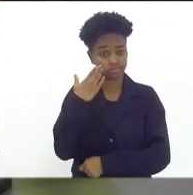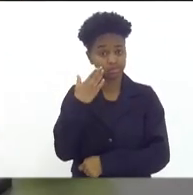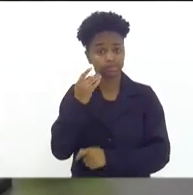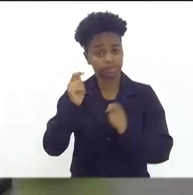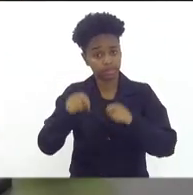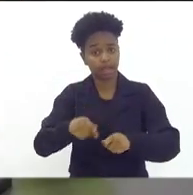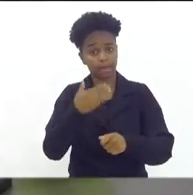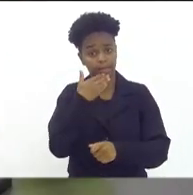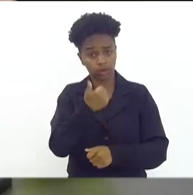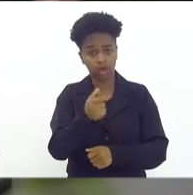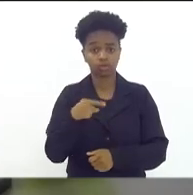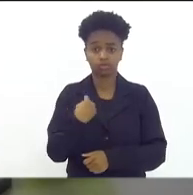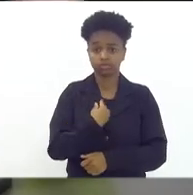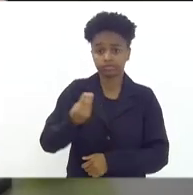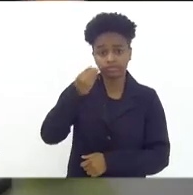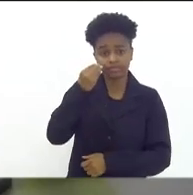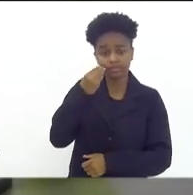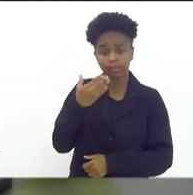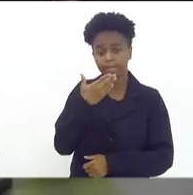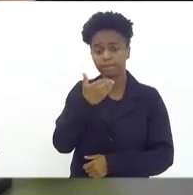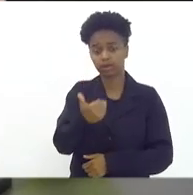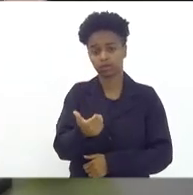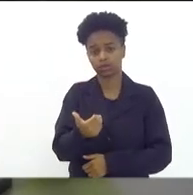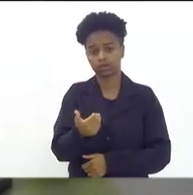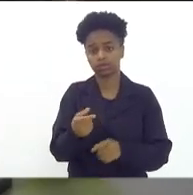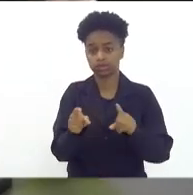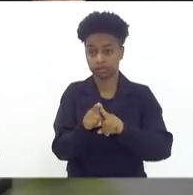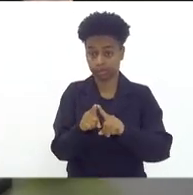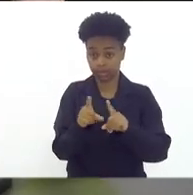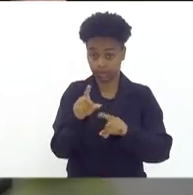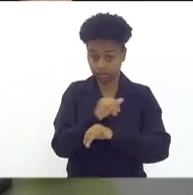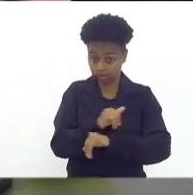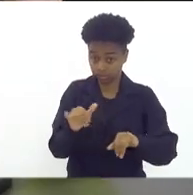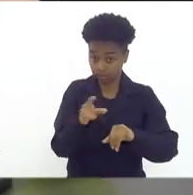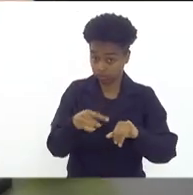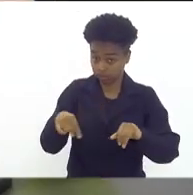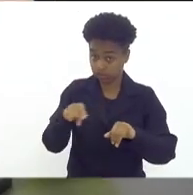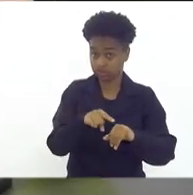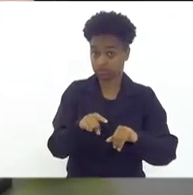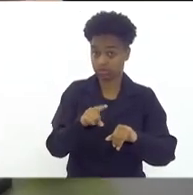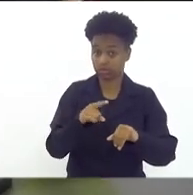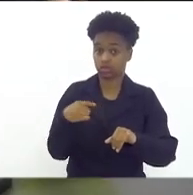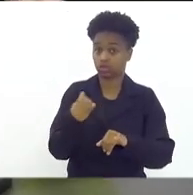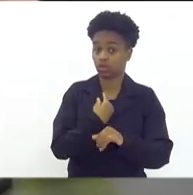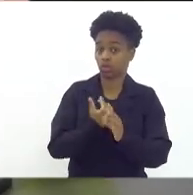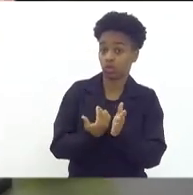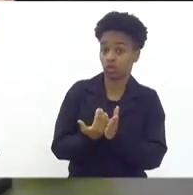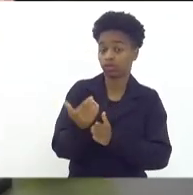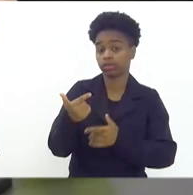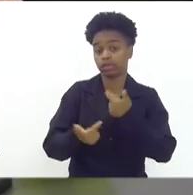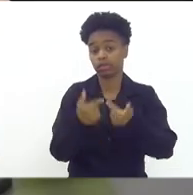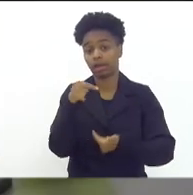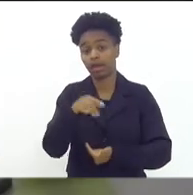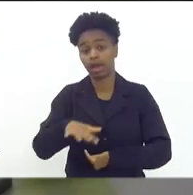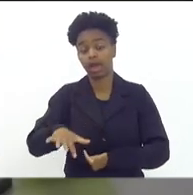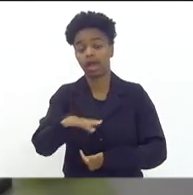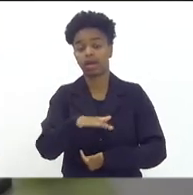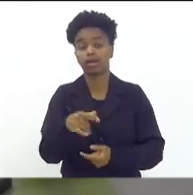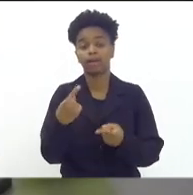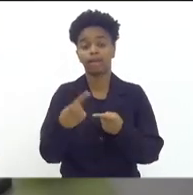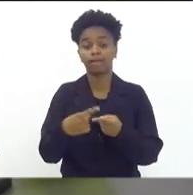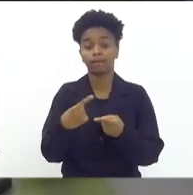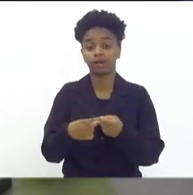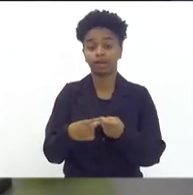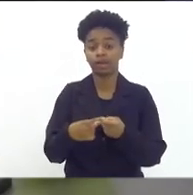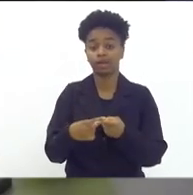o o possível para melhorar e lembrando a gente entrou nesse segmento a gente começou a regular porque nós